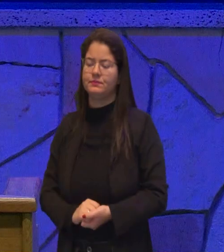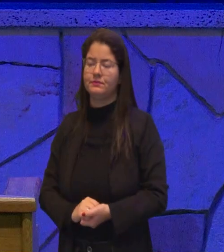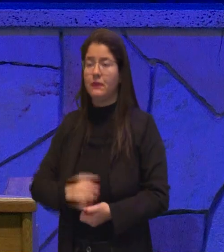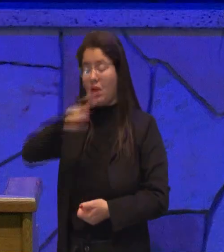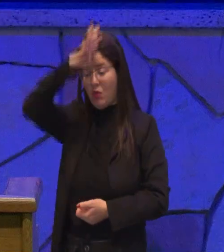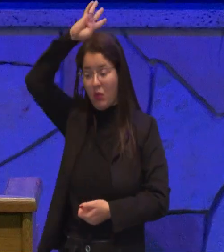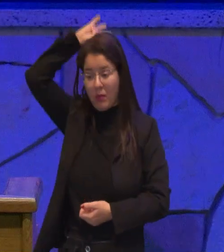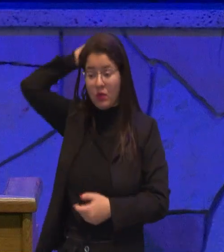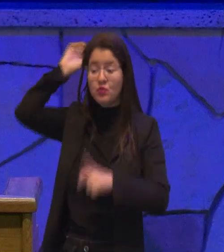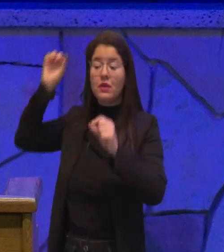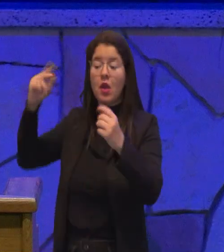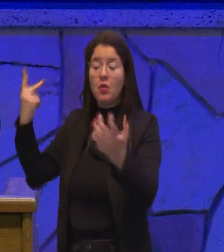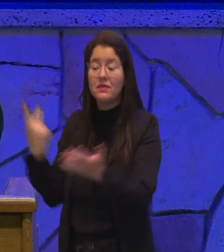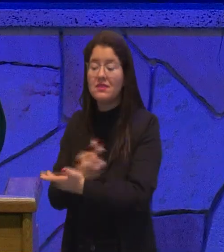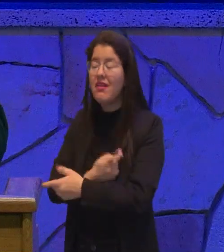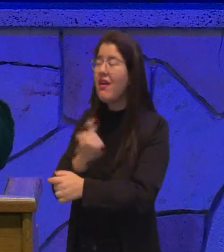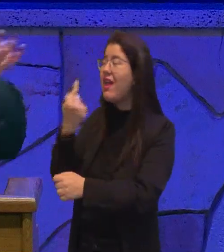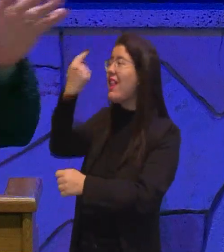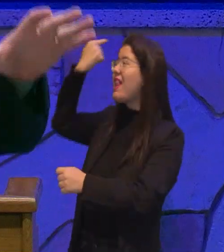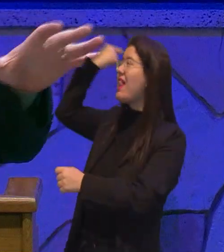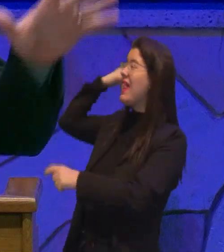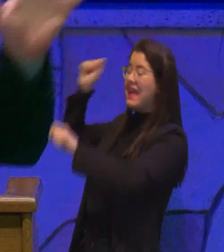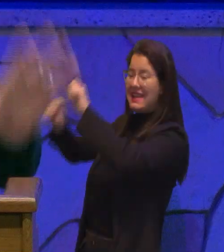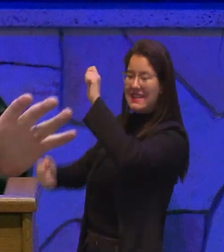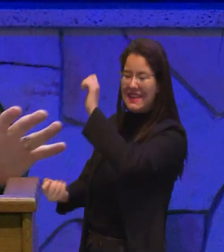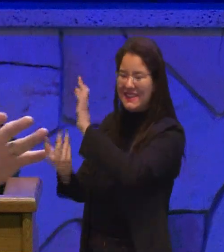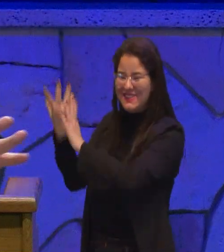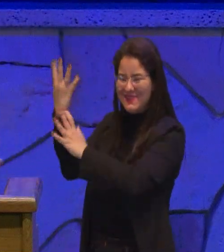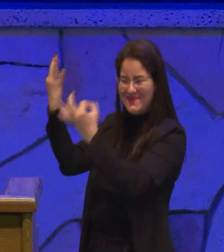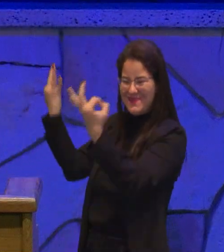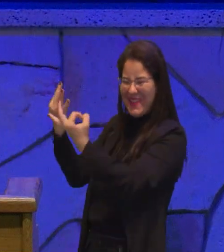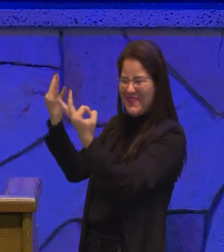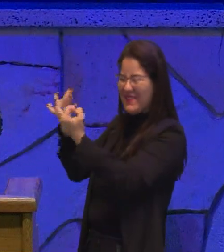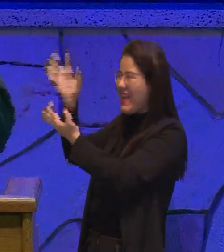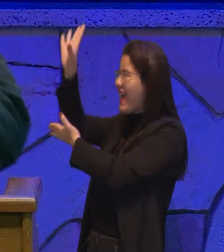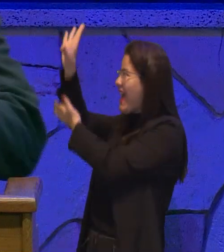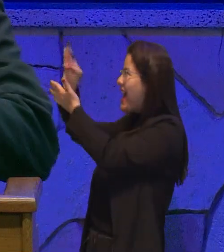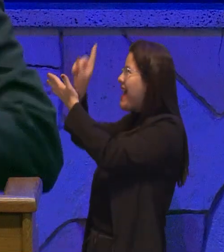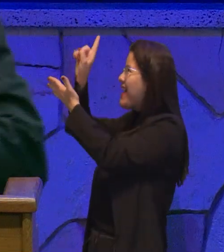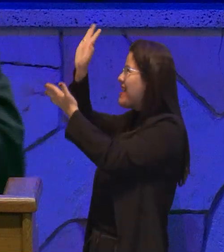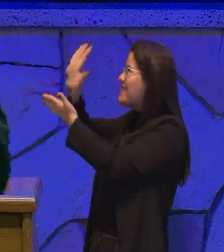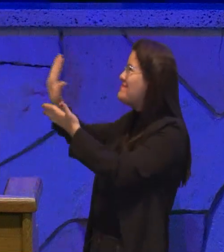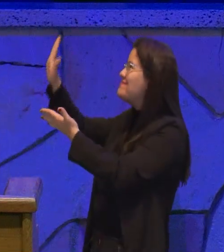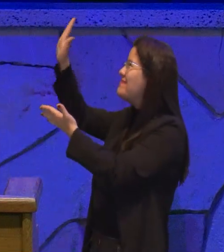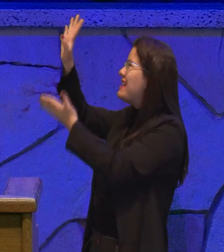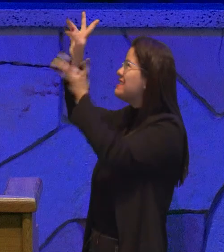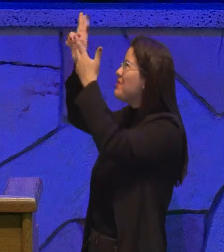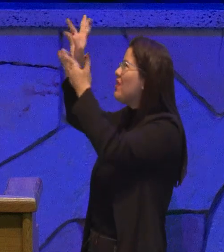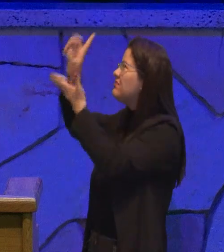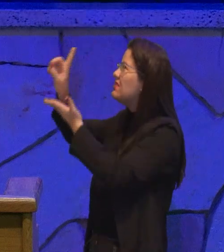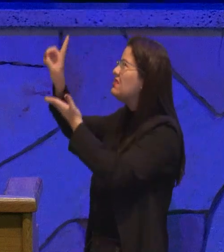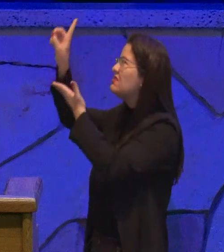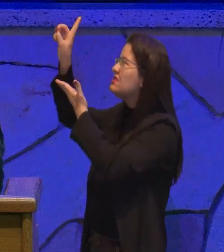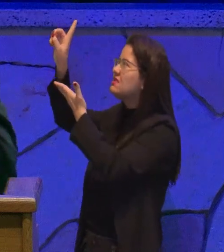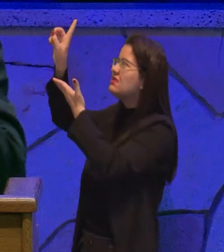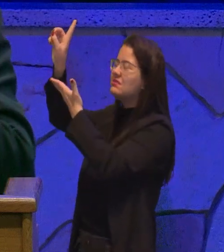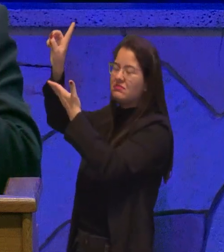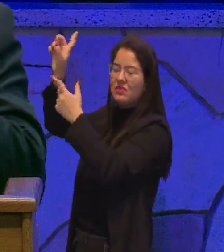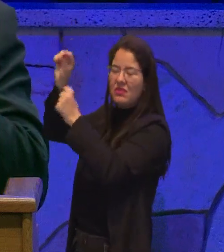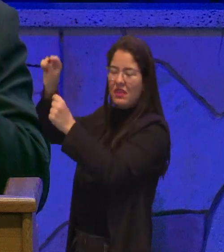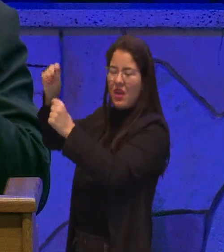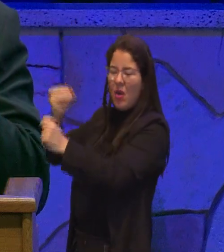Aquela criação, imagem e semelhança de Deus, ela foi afetada pelo pecado. E ela então